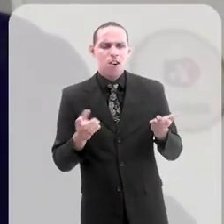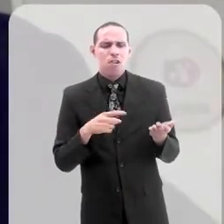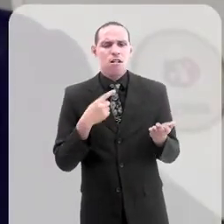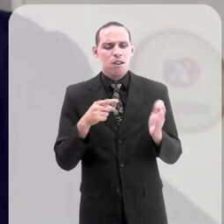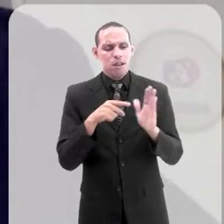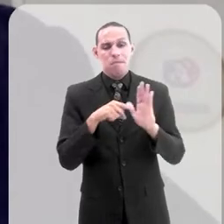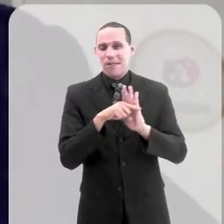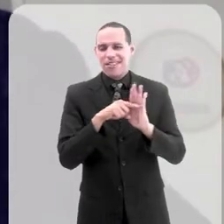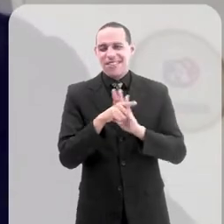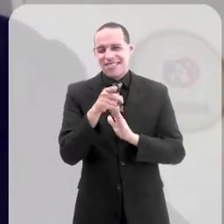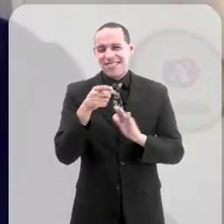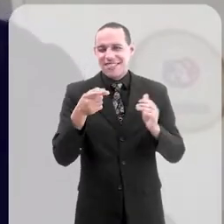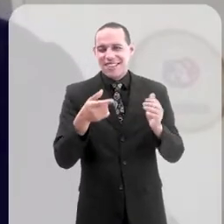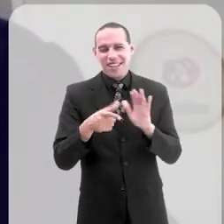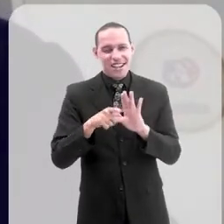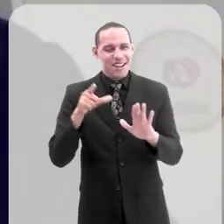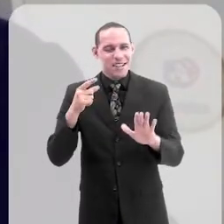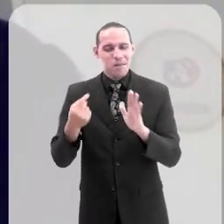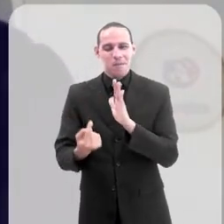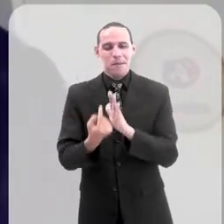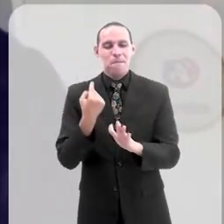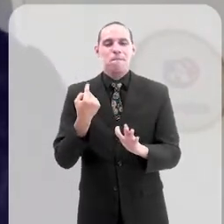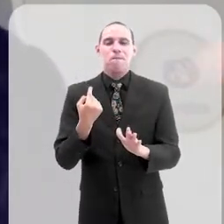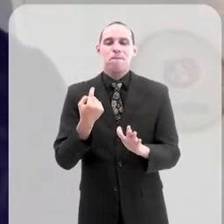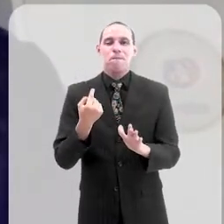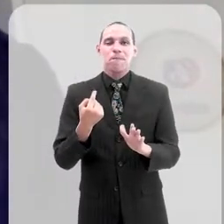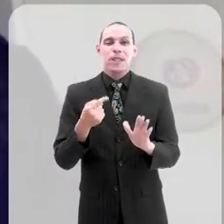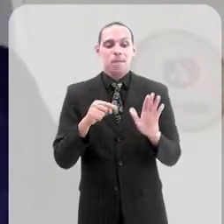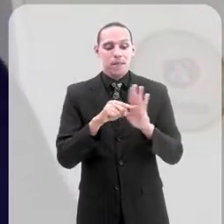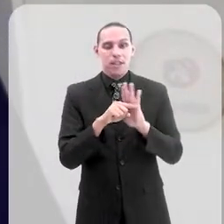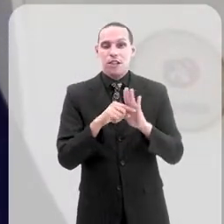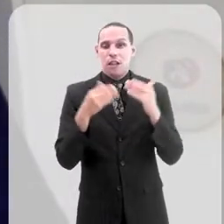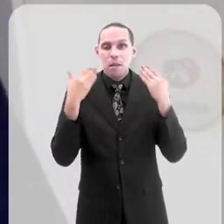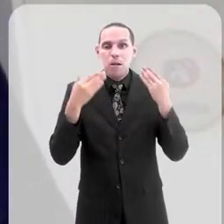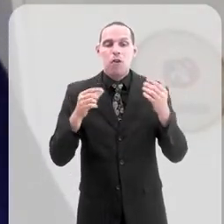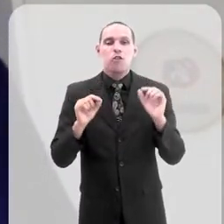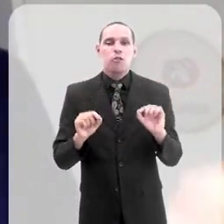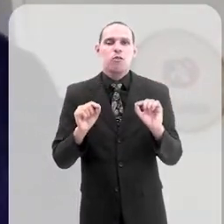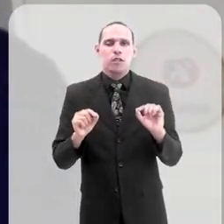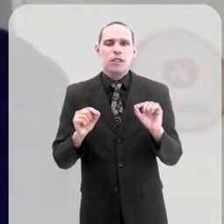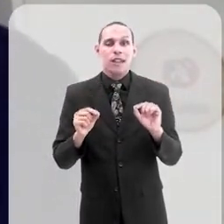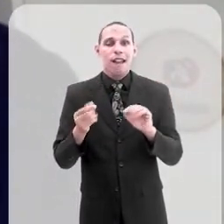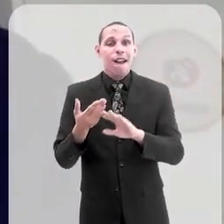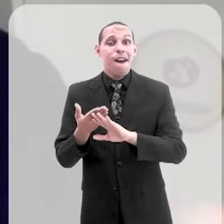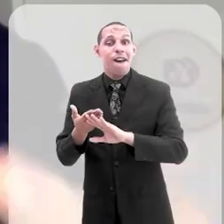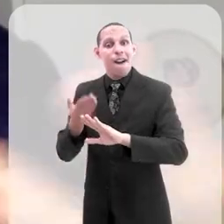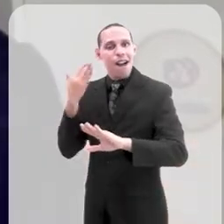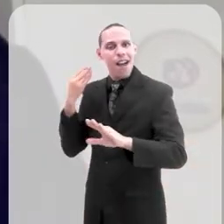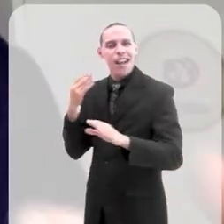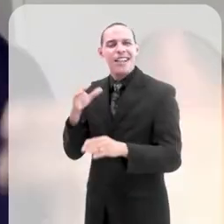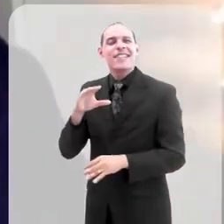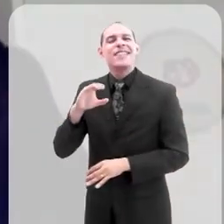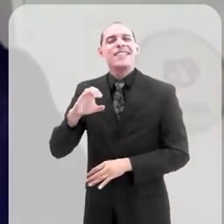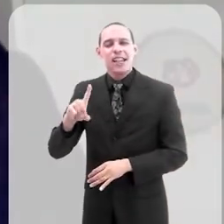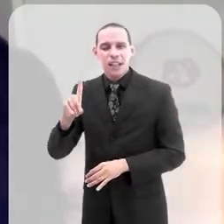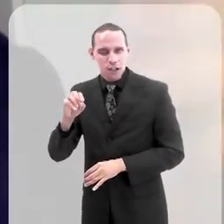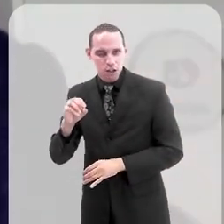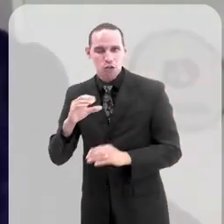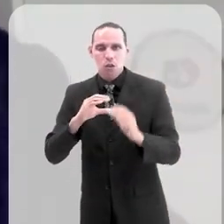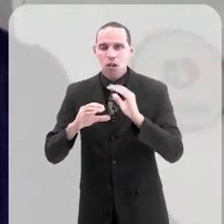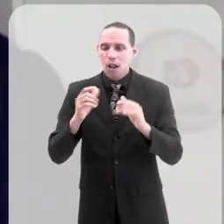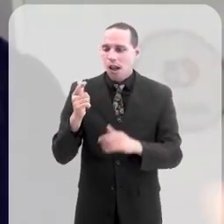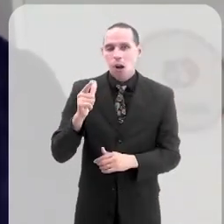pesquisa, você fala de pesquisas, e ela realmente vem demonstrando que quanto mais precocemente você entrar com a comunicação